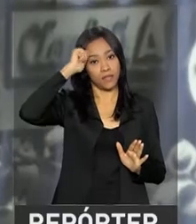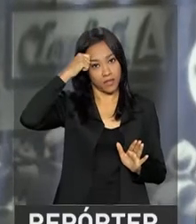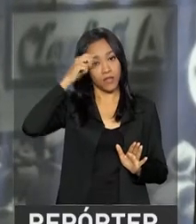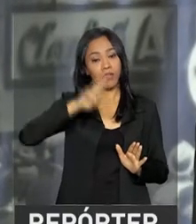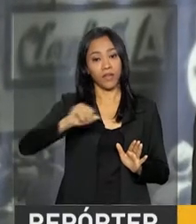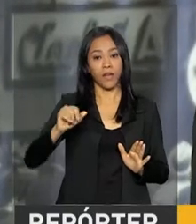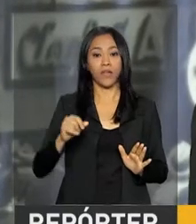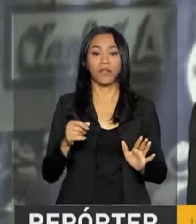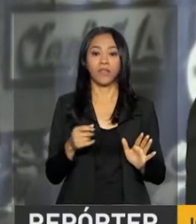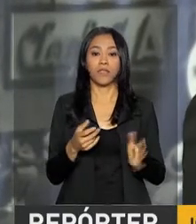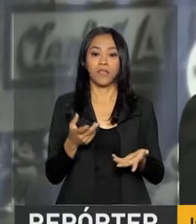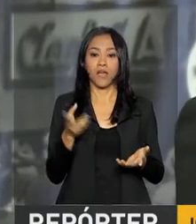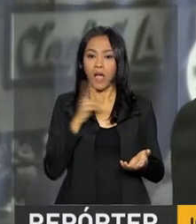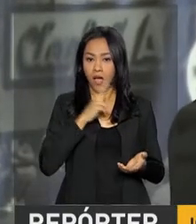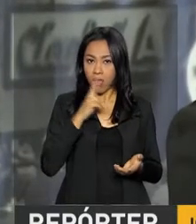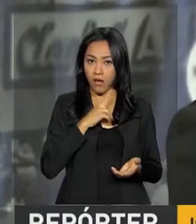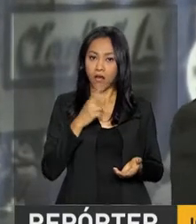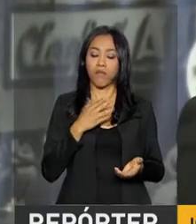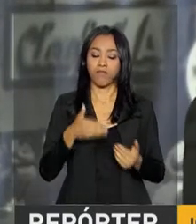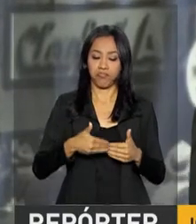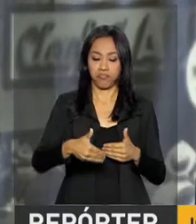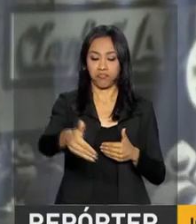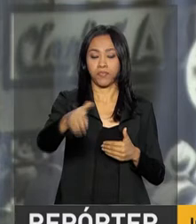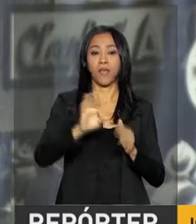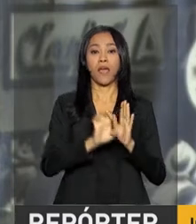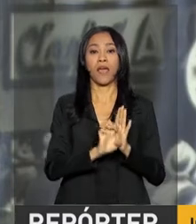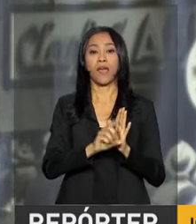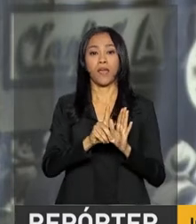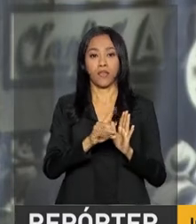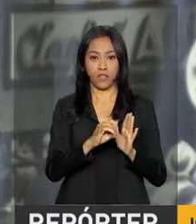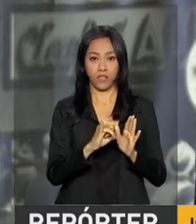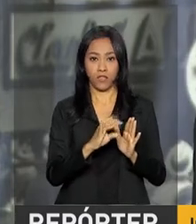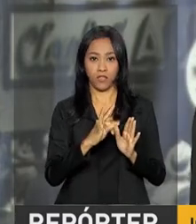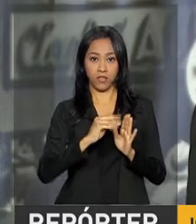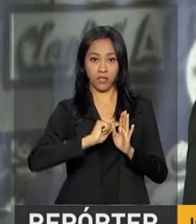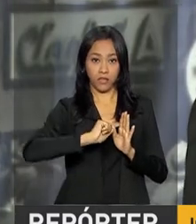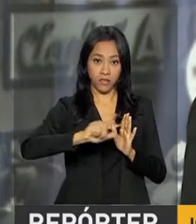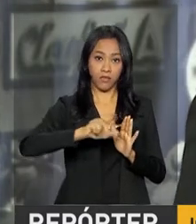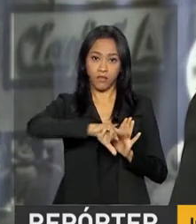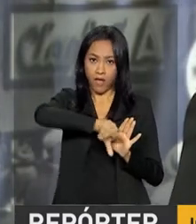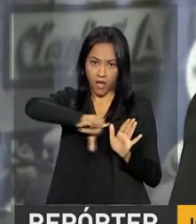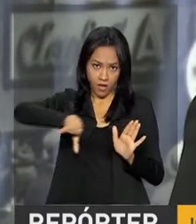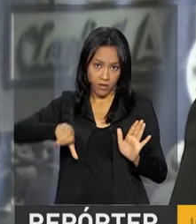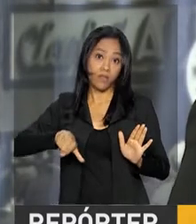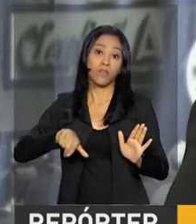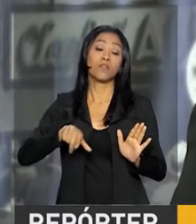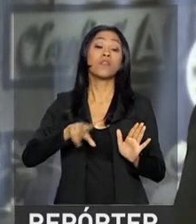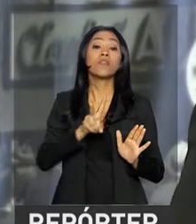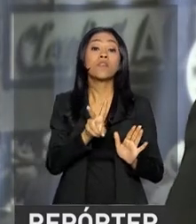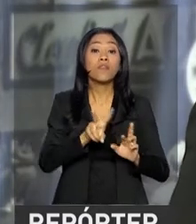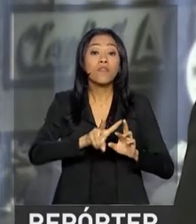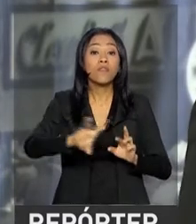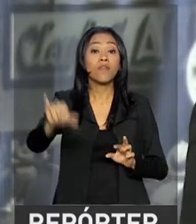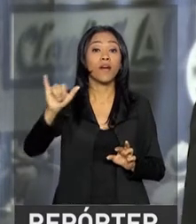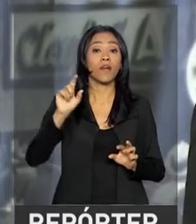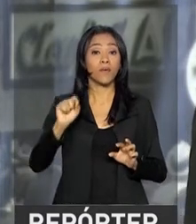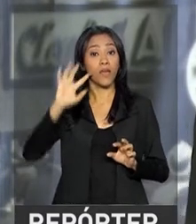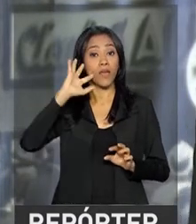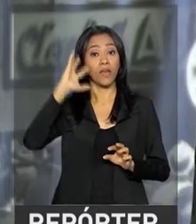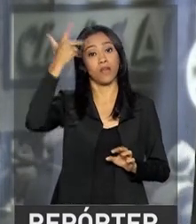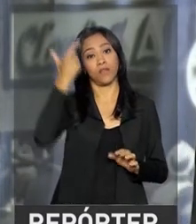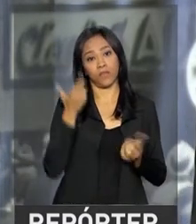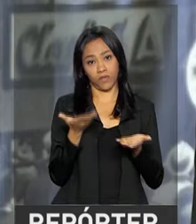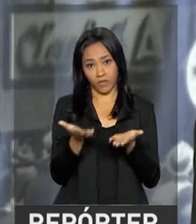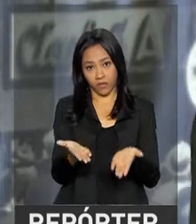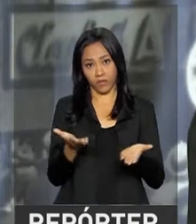pague rápido brevemente um conjunto de editais onde vai é exatamente enfrentar essa problemática ou